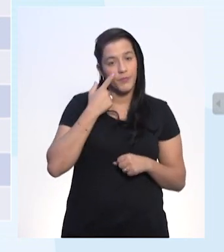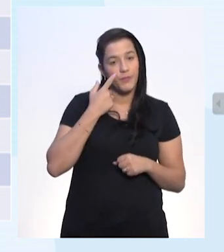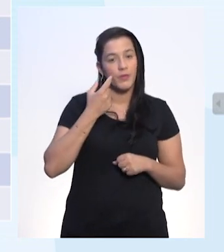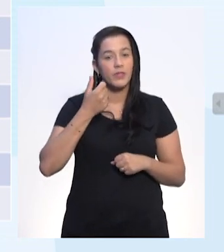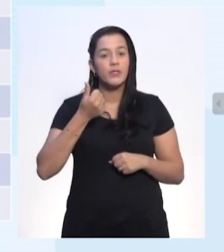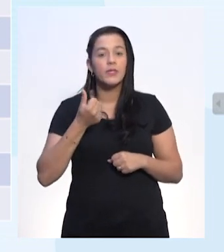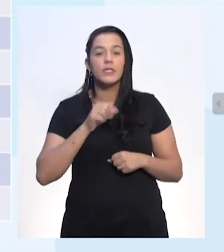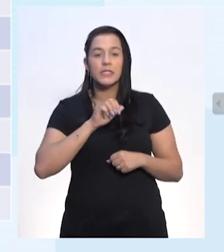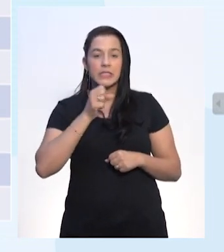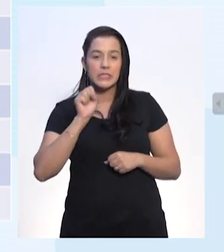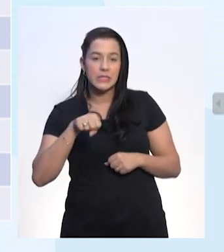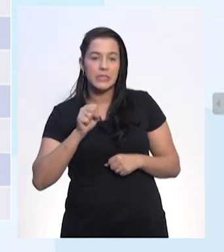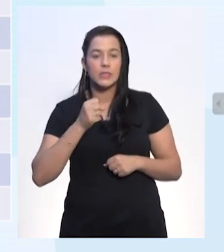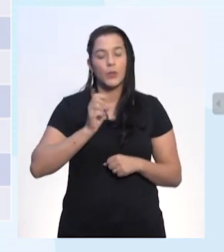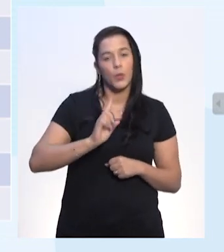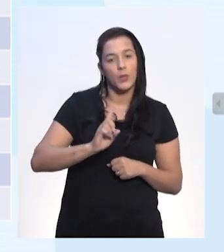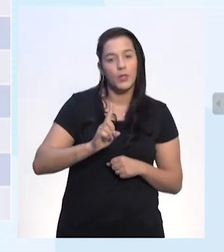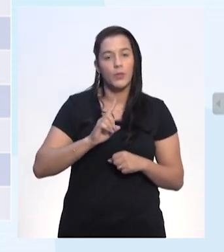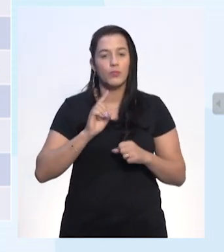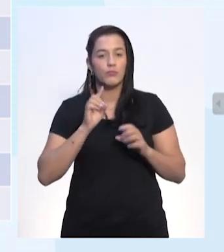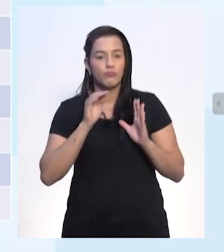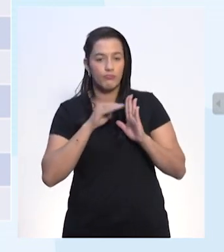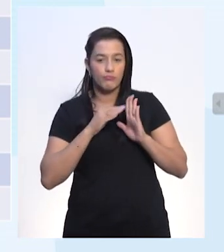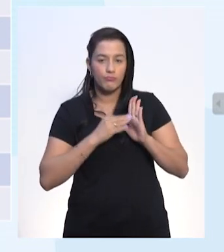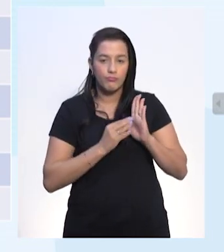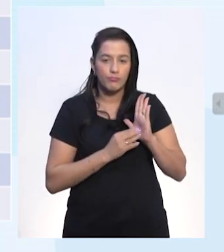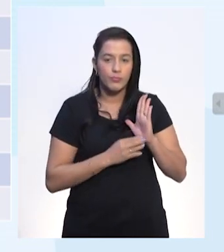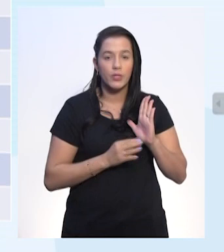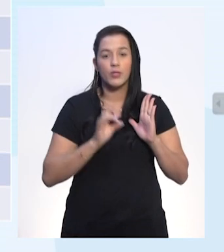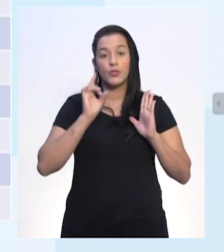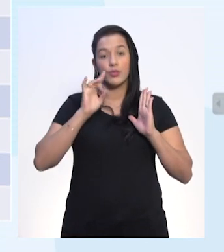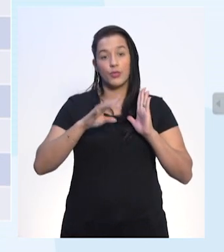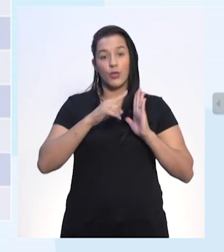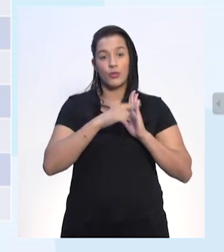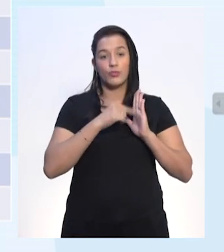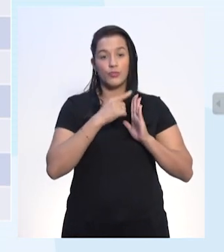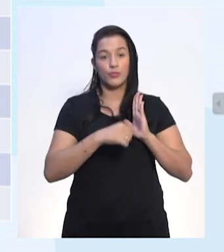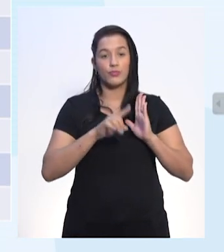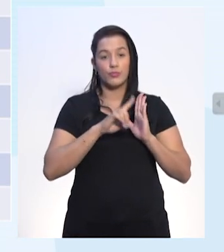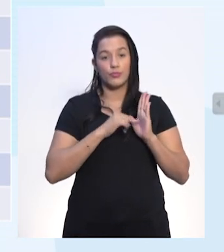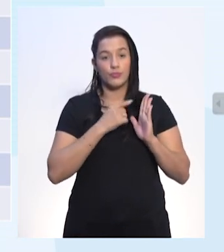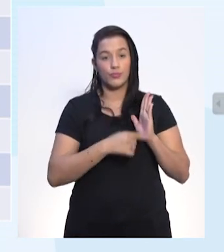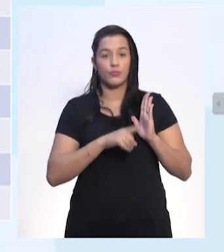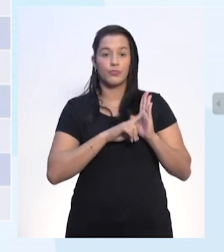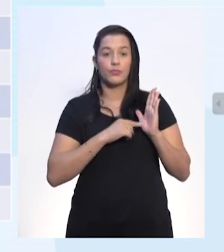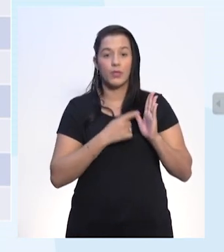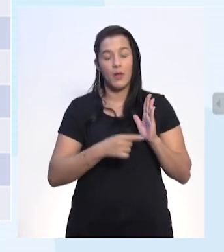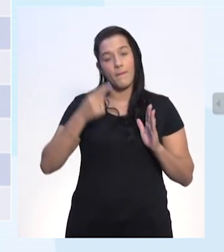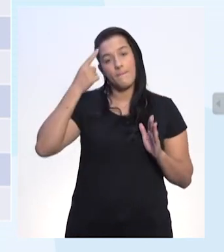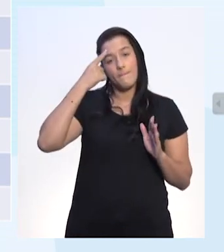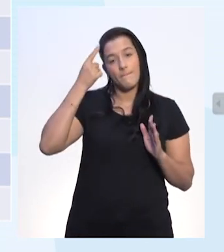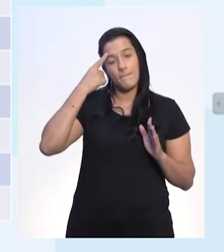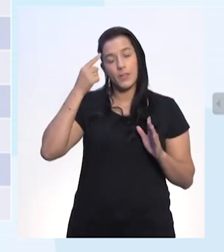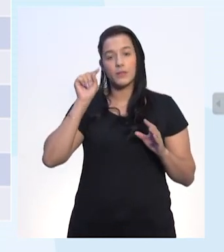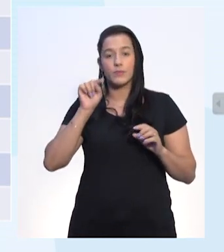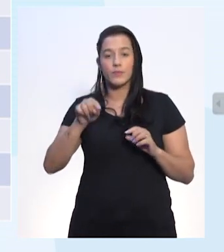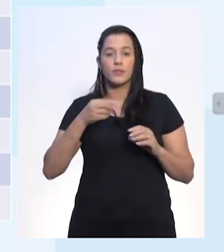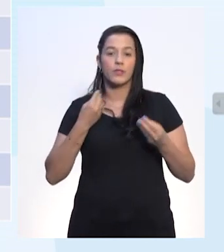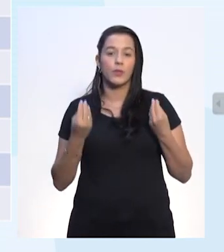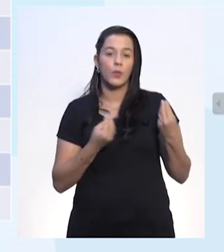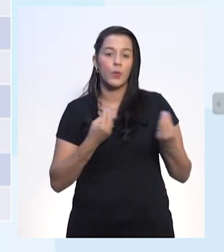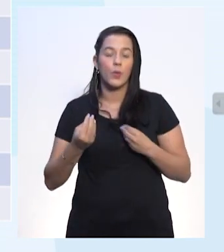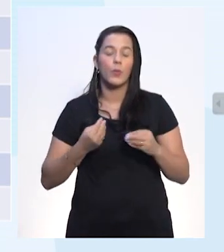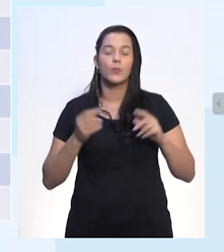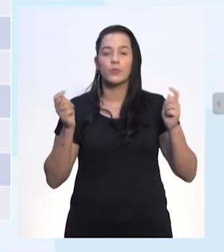não, existe praça sim ou não, vocês também poderiam só para marcar o xizinho, não é, Juliana? Então, assim, pensem que vocês podem fazer